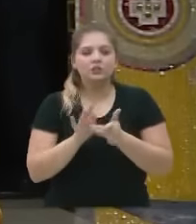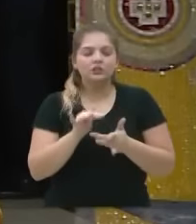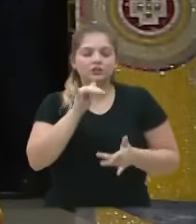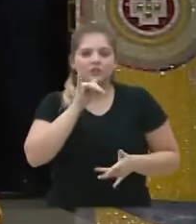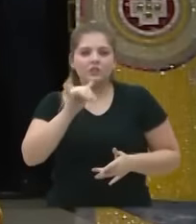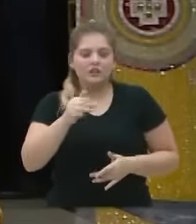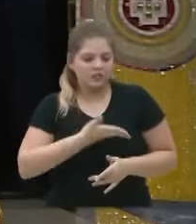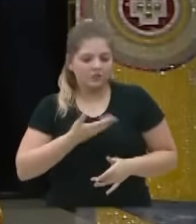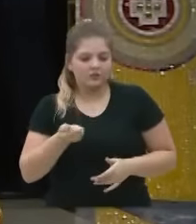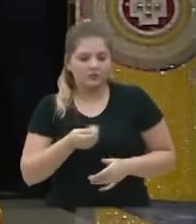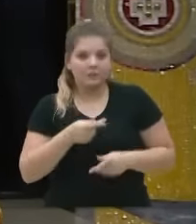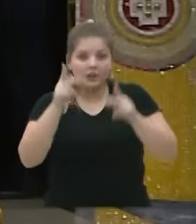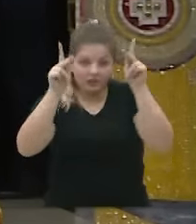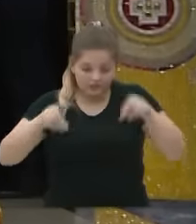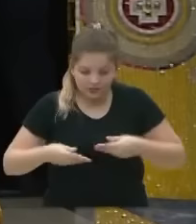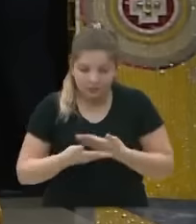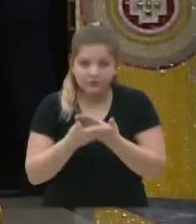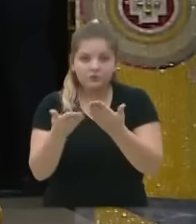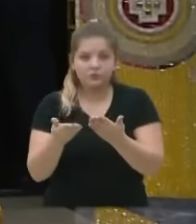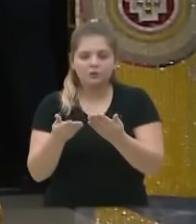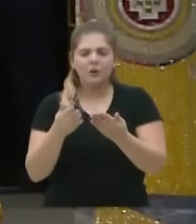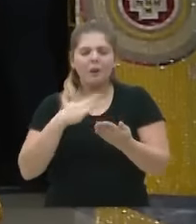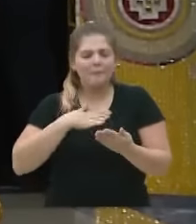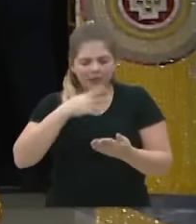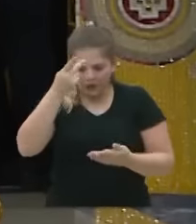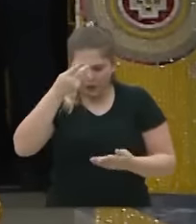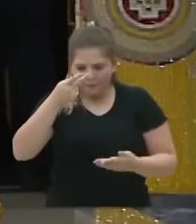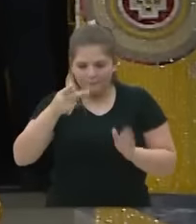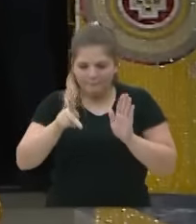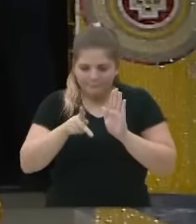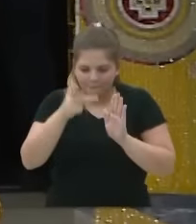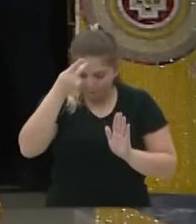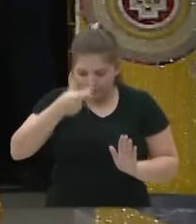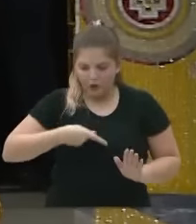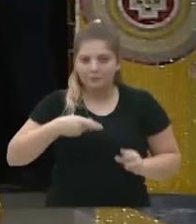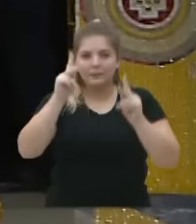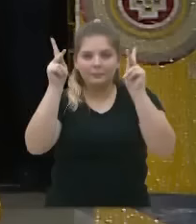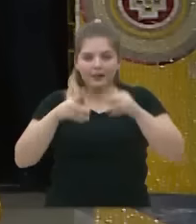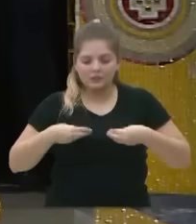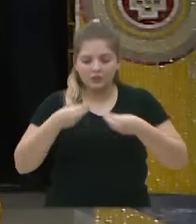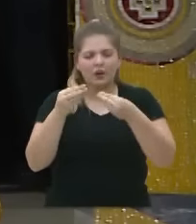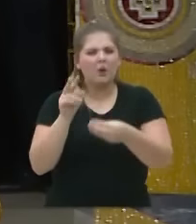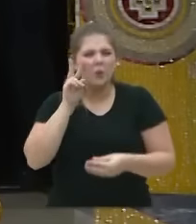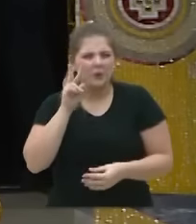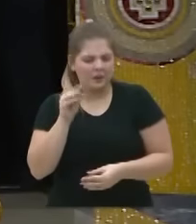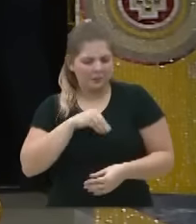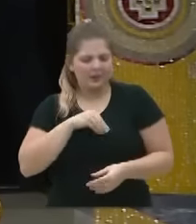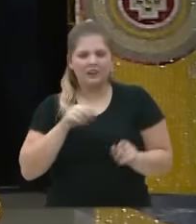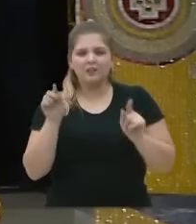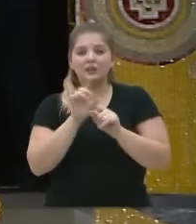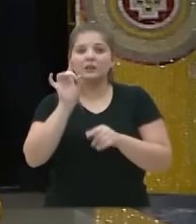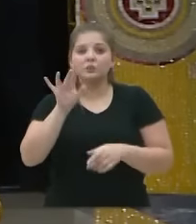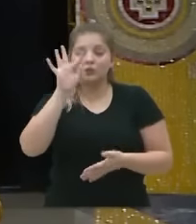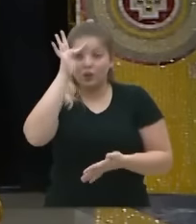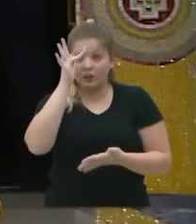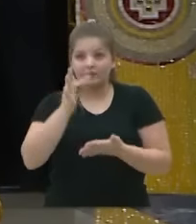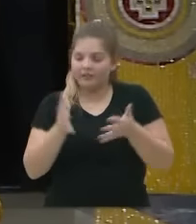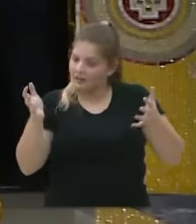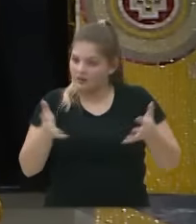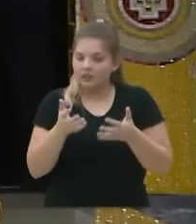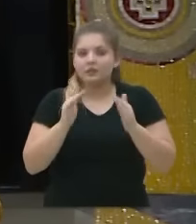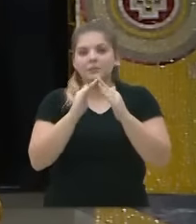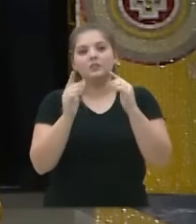Cristo, dissestes aos vossos apóstolos: eu vos deixo a paz, eu vos dou a minha paz. Não olheis os nossos pecados, mas a fé